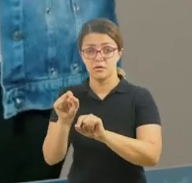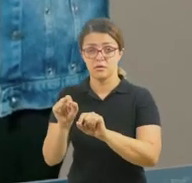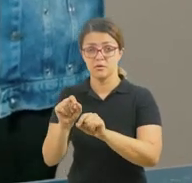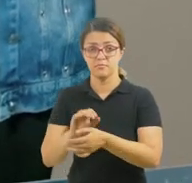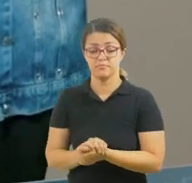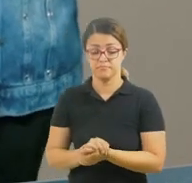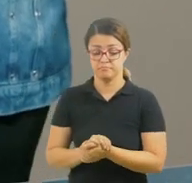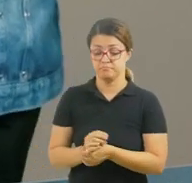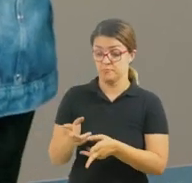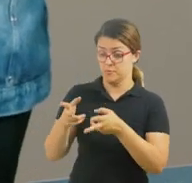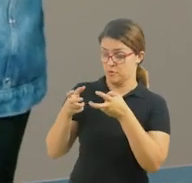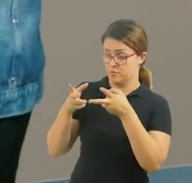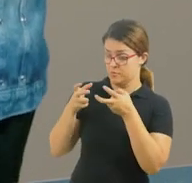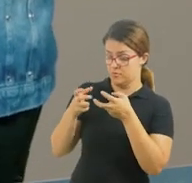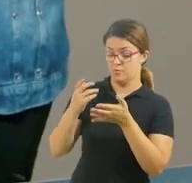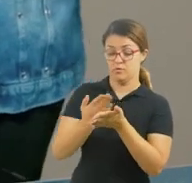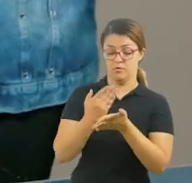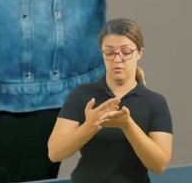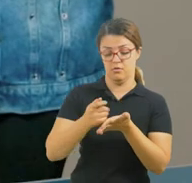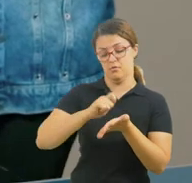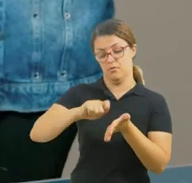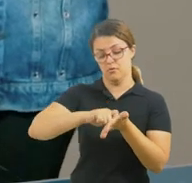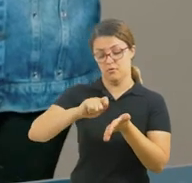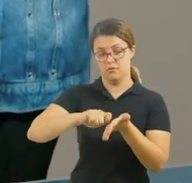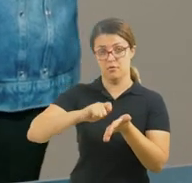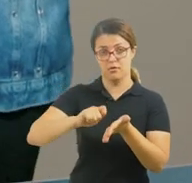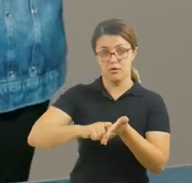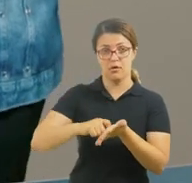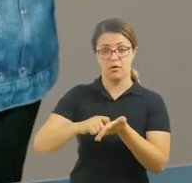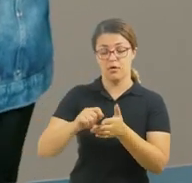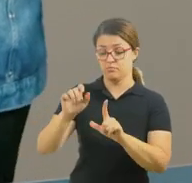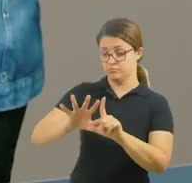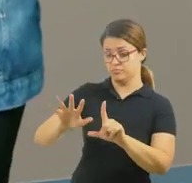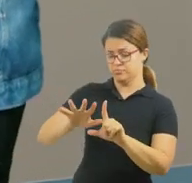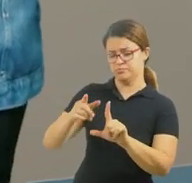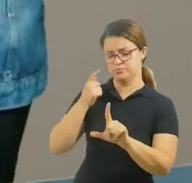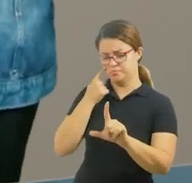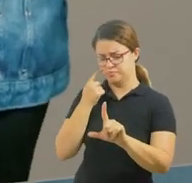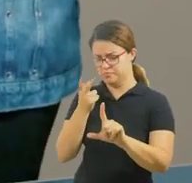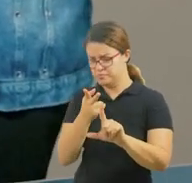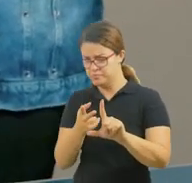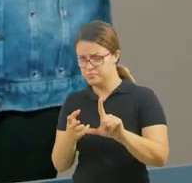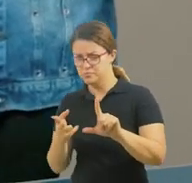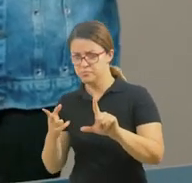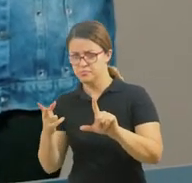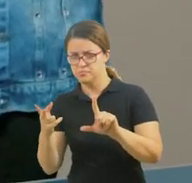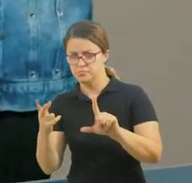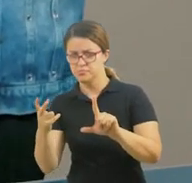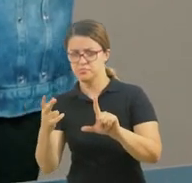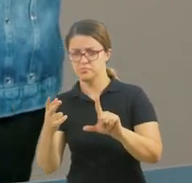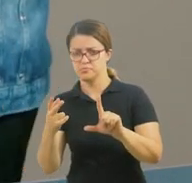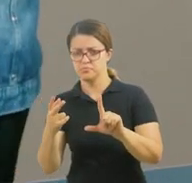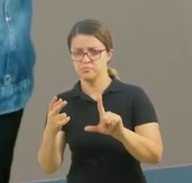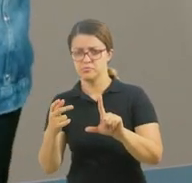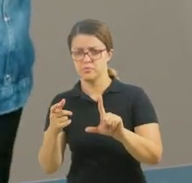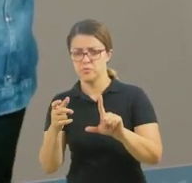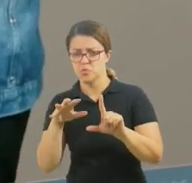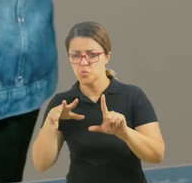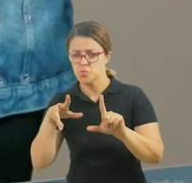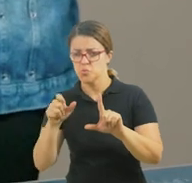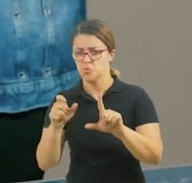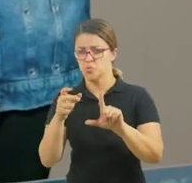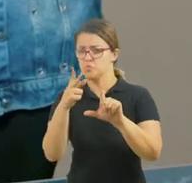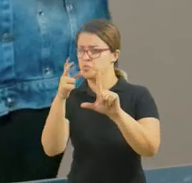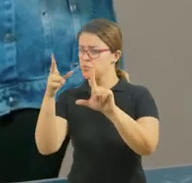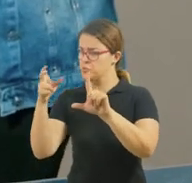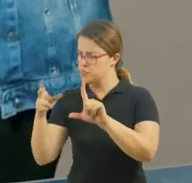suas percepções em seu caderno. Então você vai olhar essa imagem aqui. Olha, Engenho Santo Antão, vai ver todas as imagens